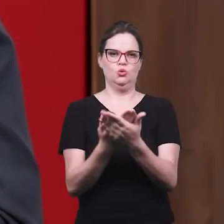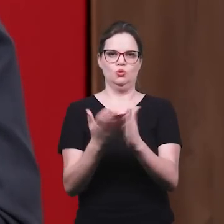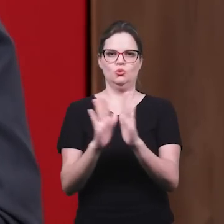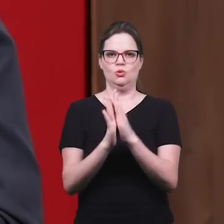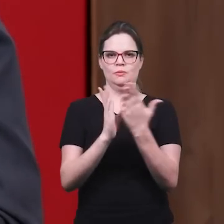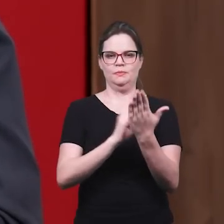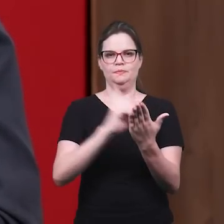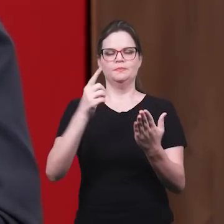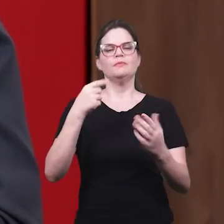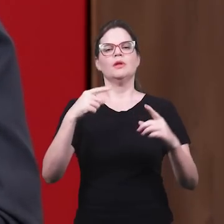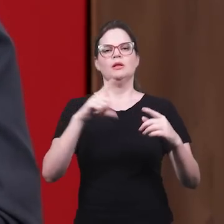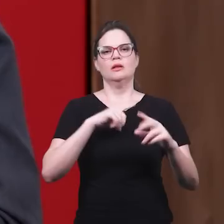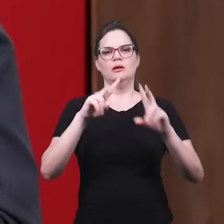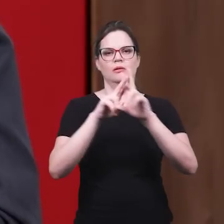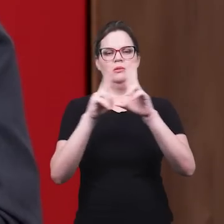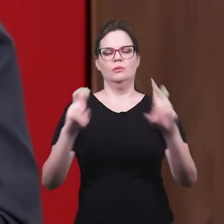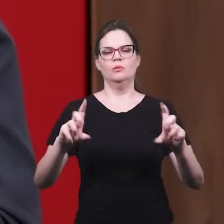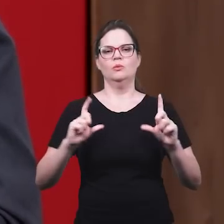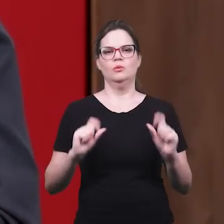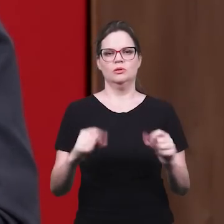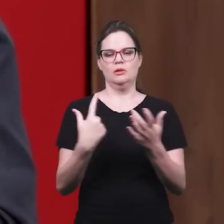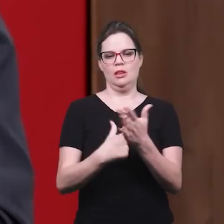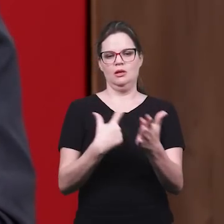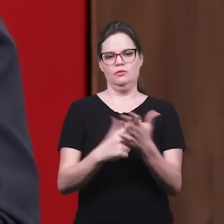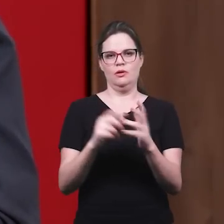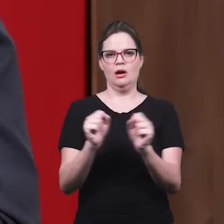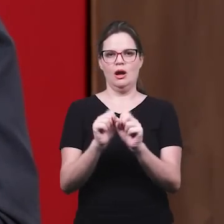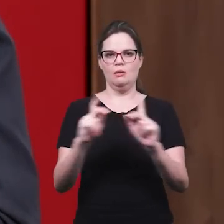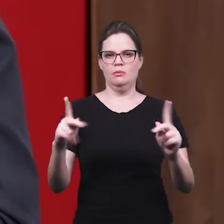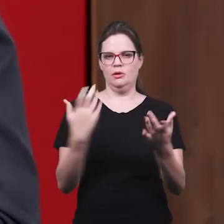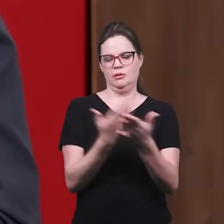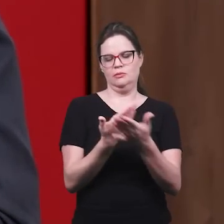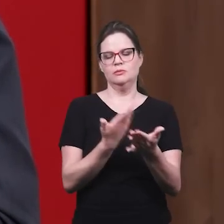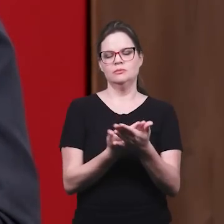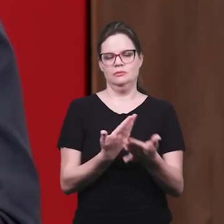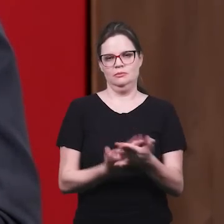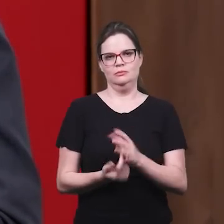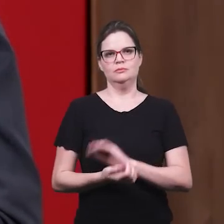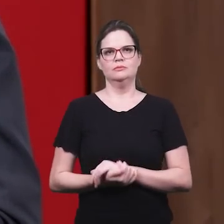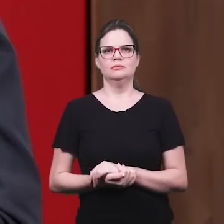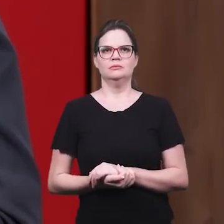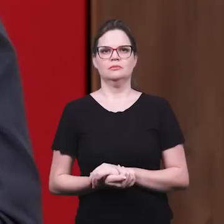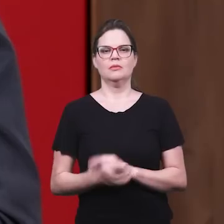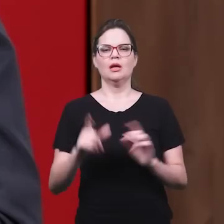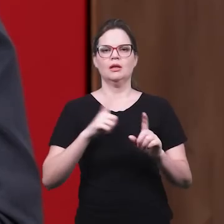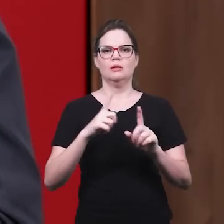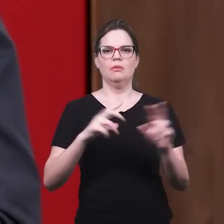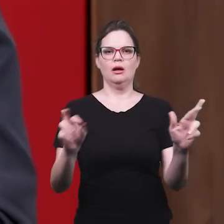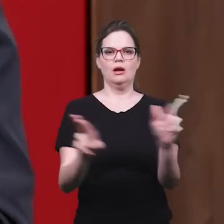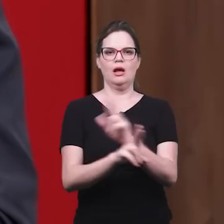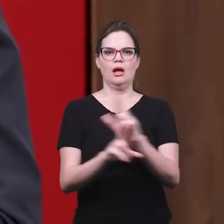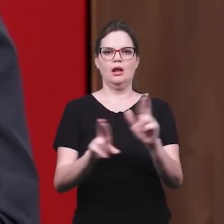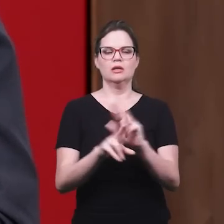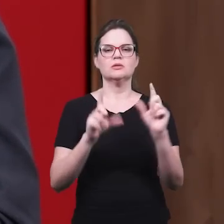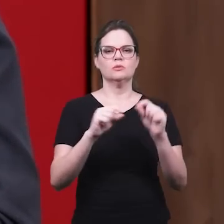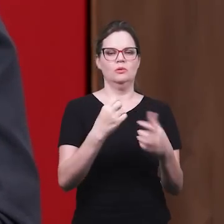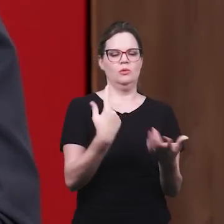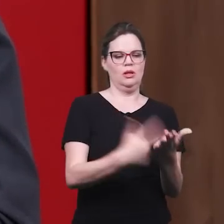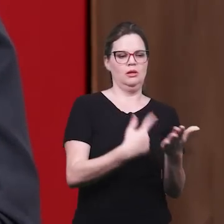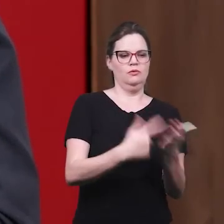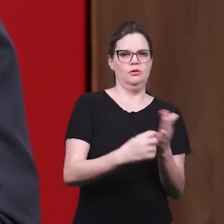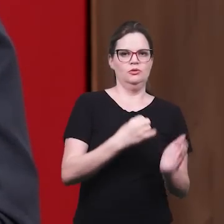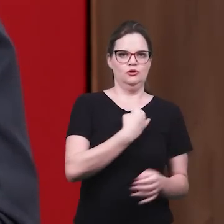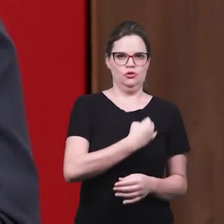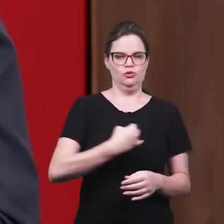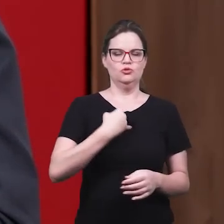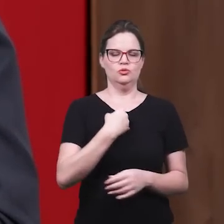temos discutido bastante a respeito do livro do Apocalipse e feito uma associação também com o Evangelho de João em